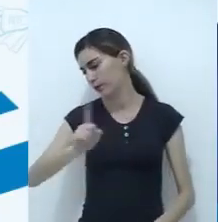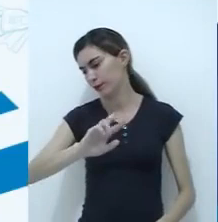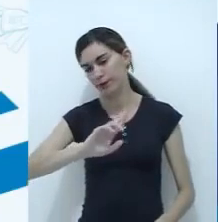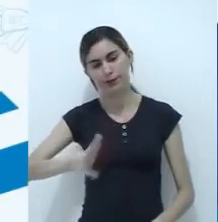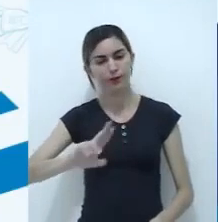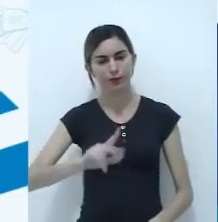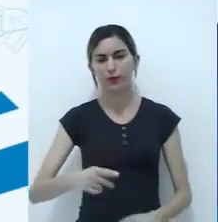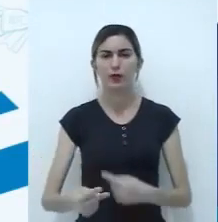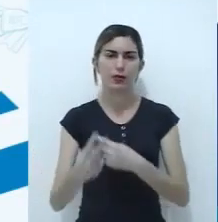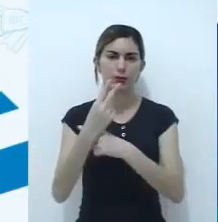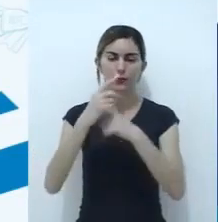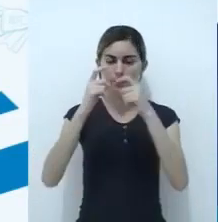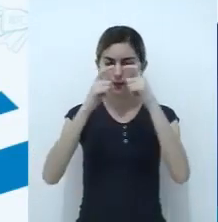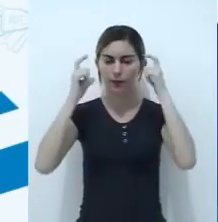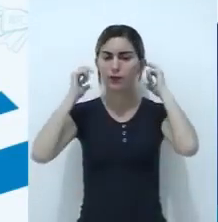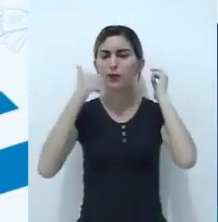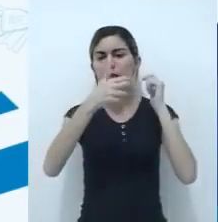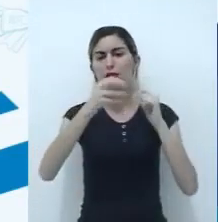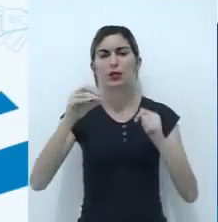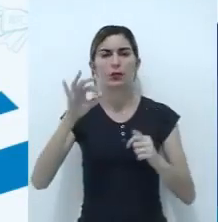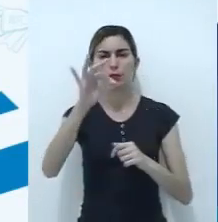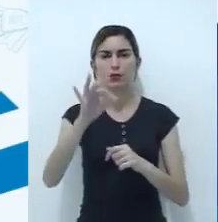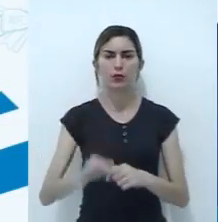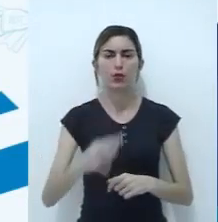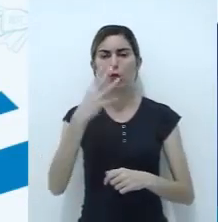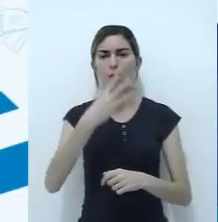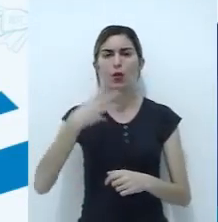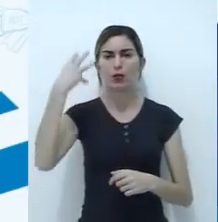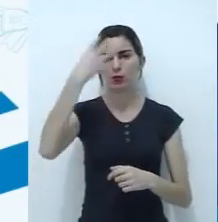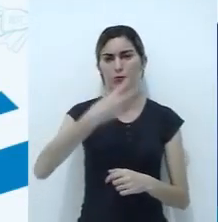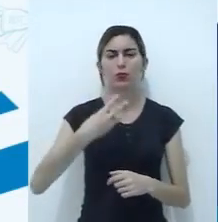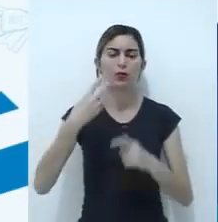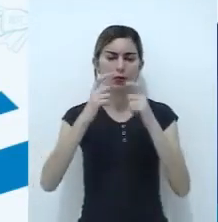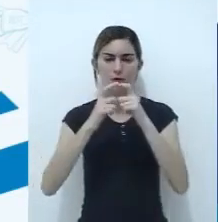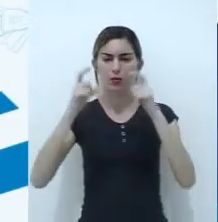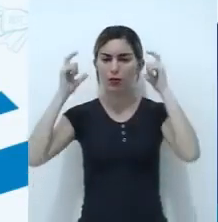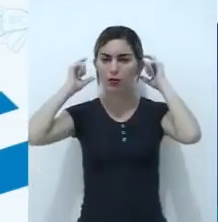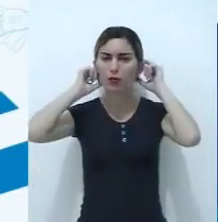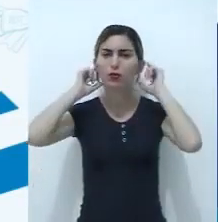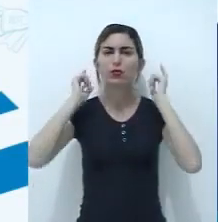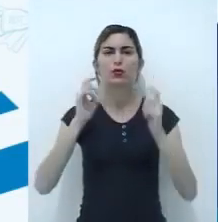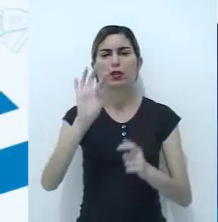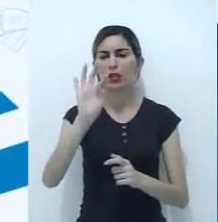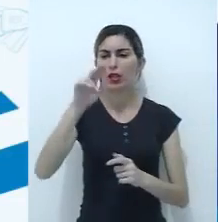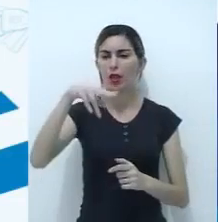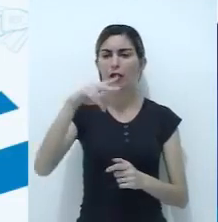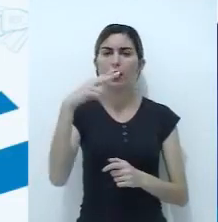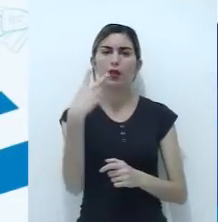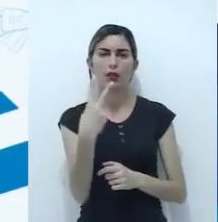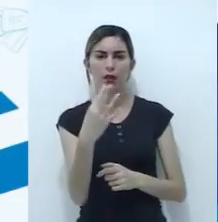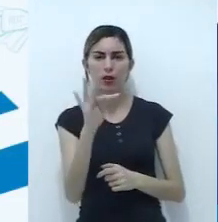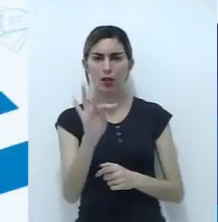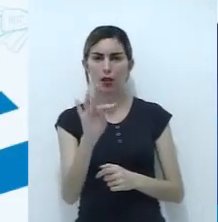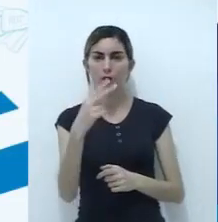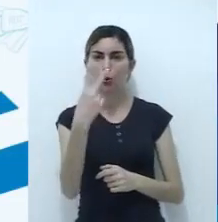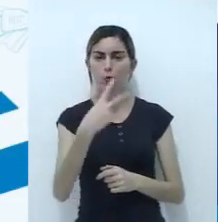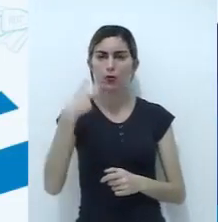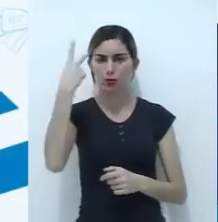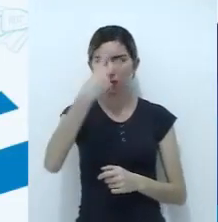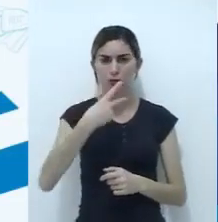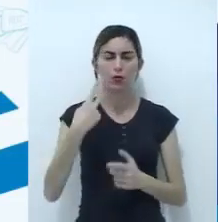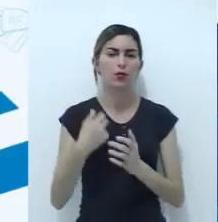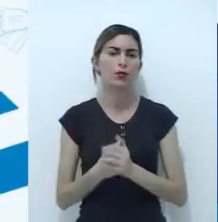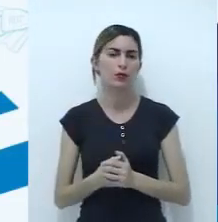Não. Essas máscaras que é de 100% algodão são 4 horas. Aquelas máscaras que são de TNT são 2 horas.